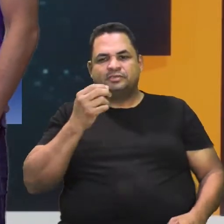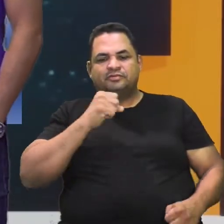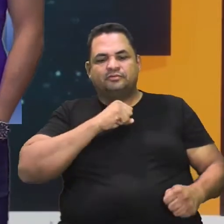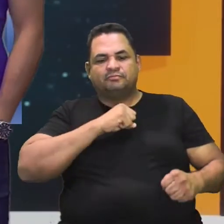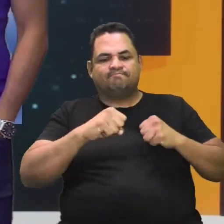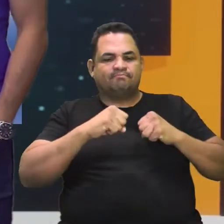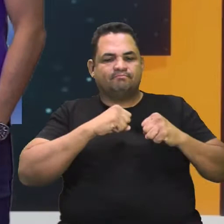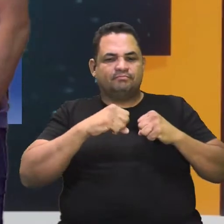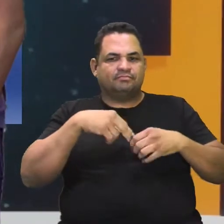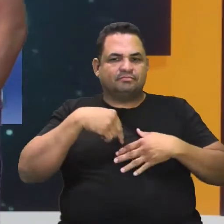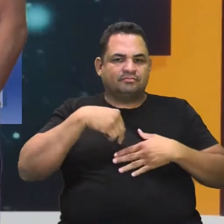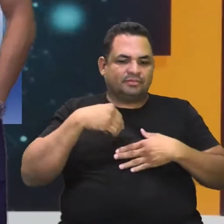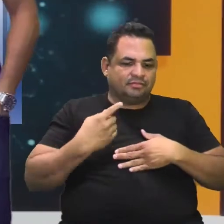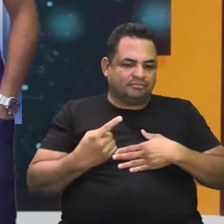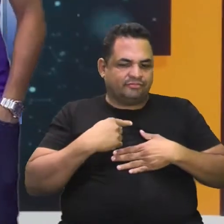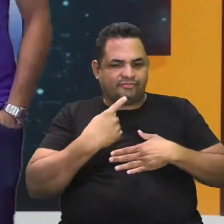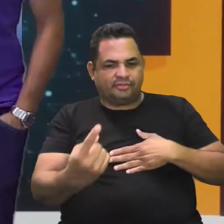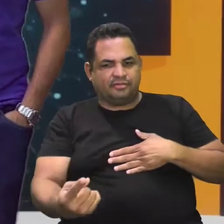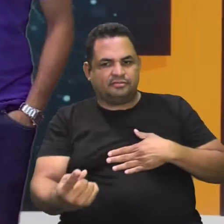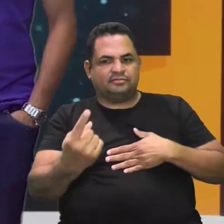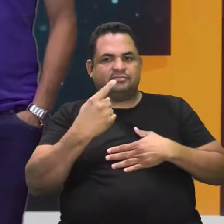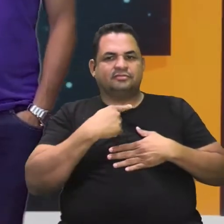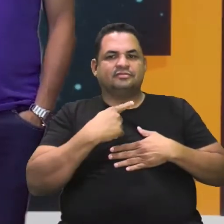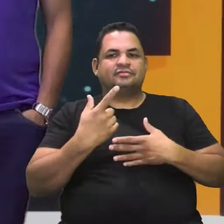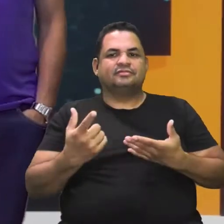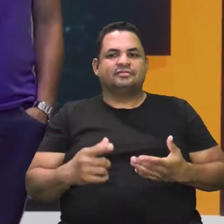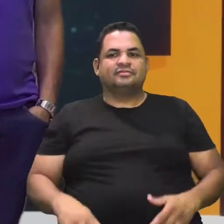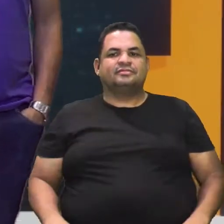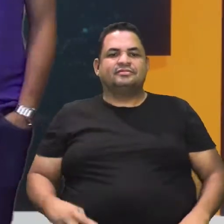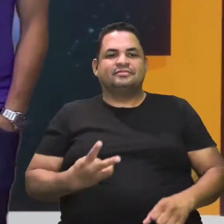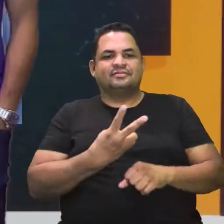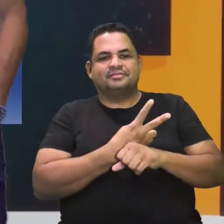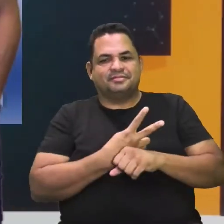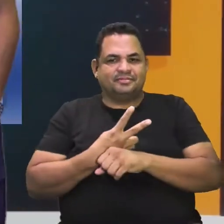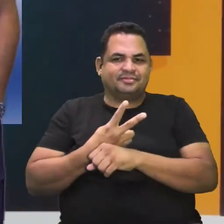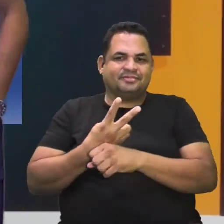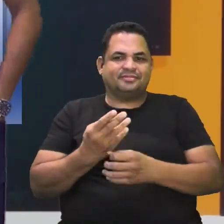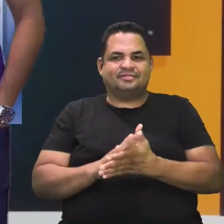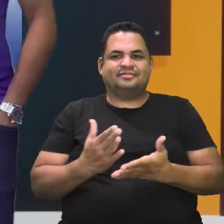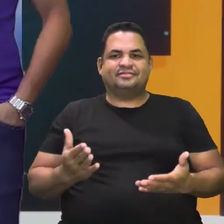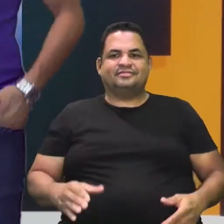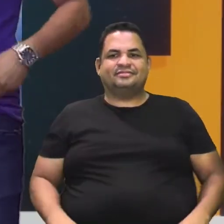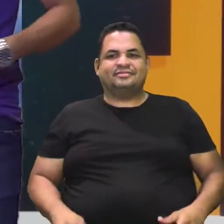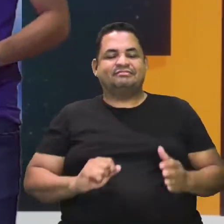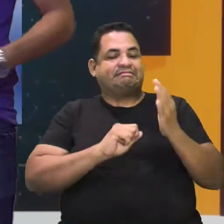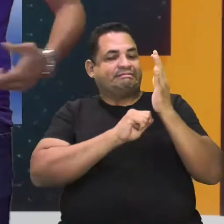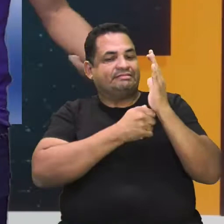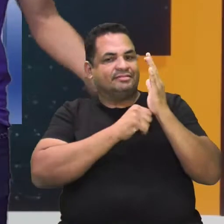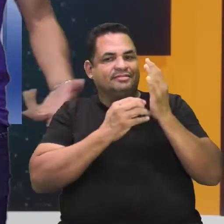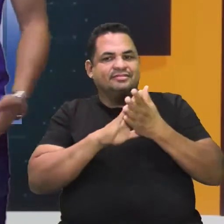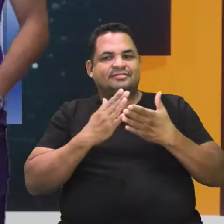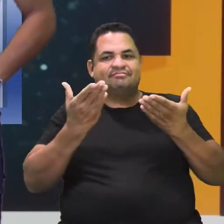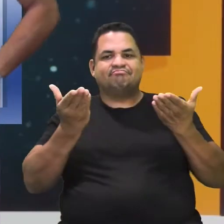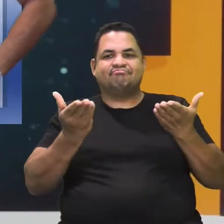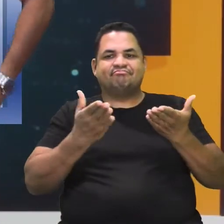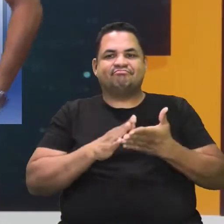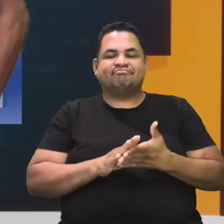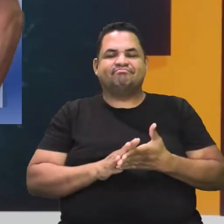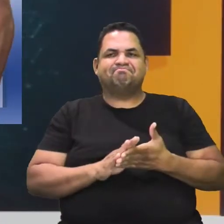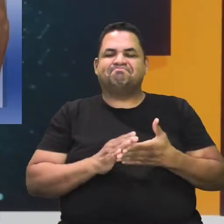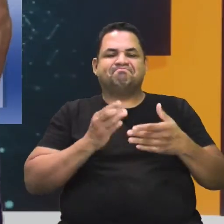com aqueles alunos para um lado e depois atrás das peças na gincana, lembra? No nosso caça ao tesouro. Ia para todo canto e ninguém achava o segredo, ninguém achava onde